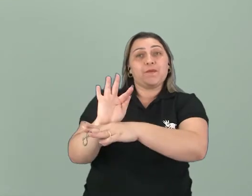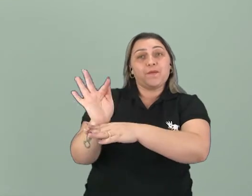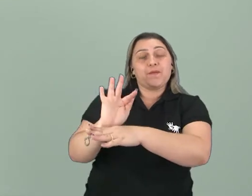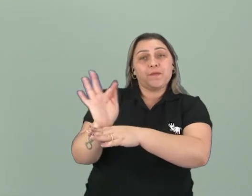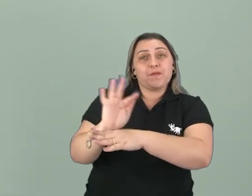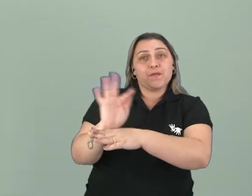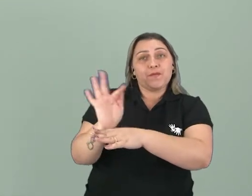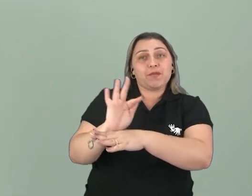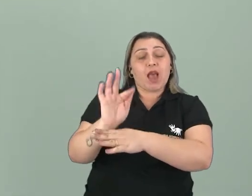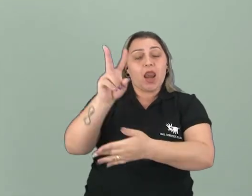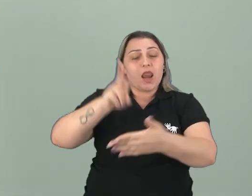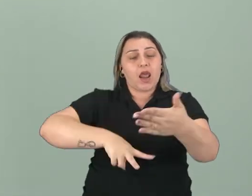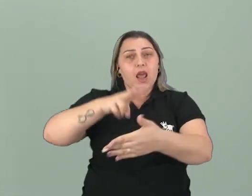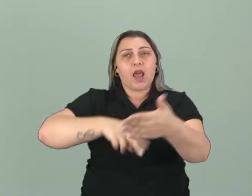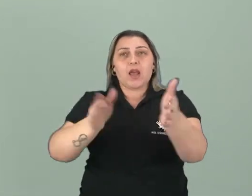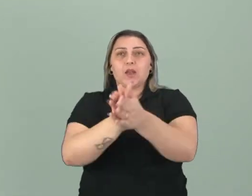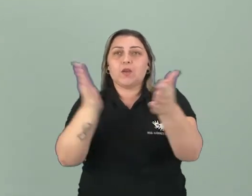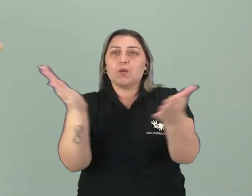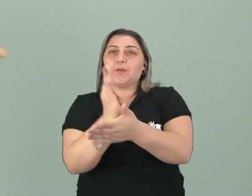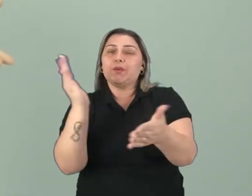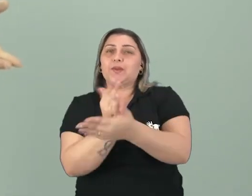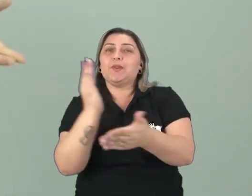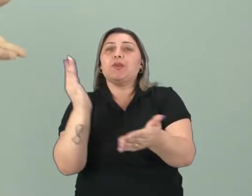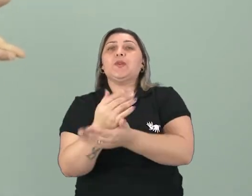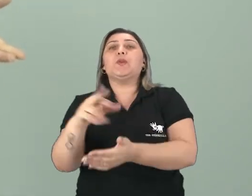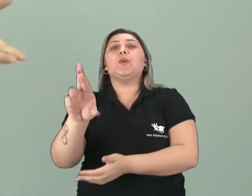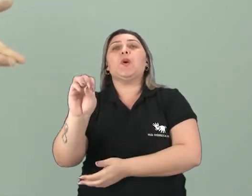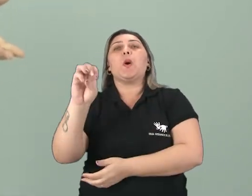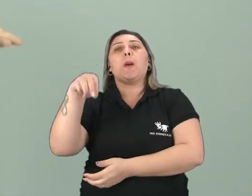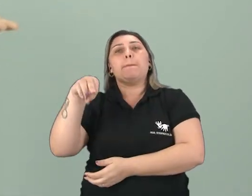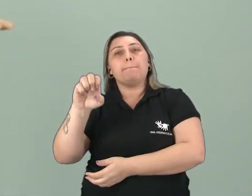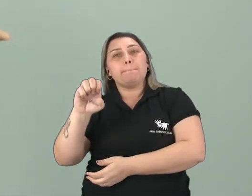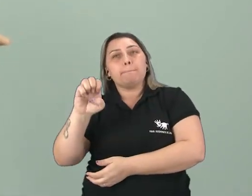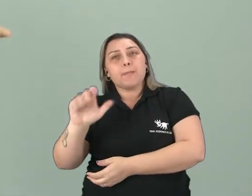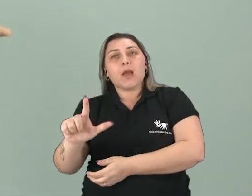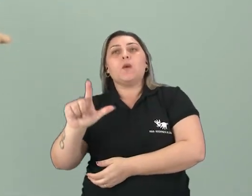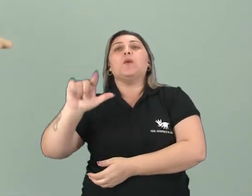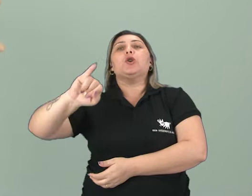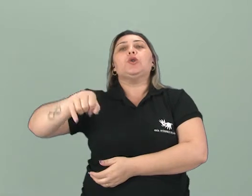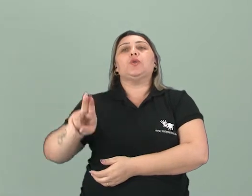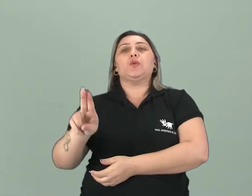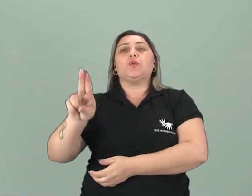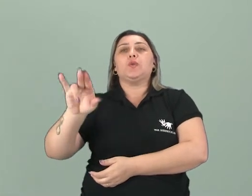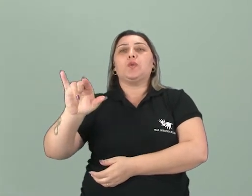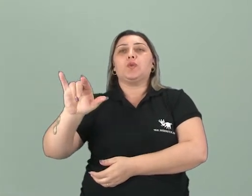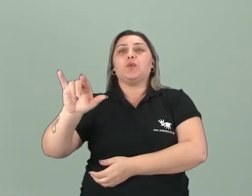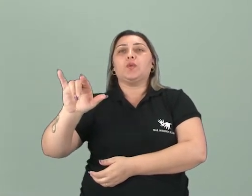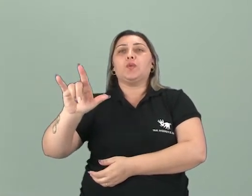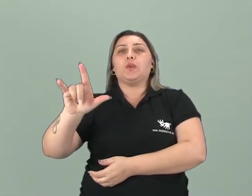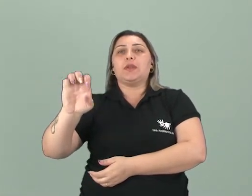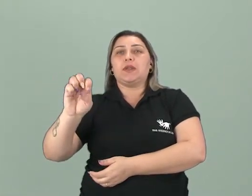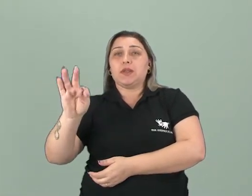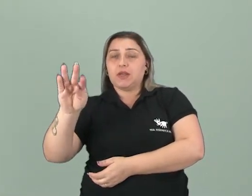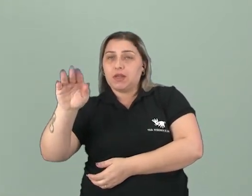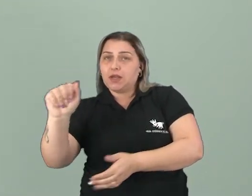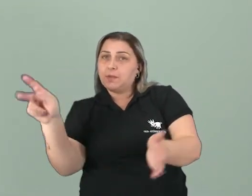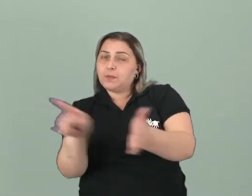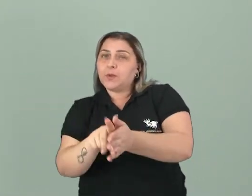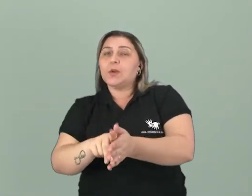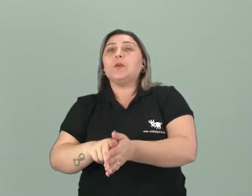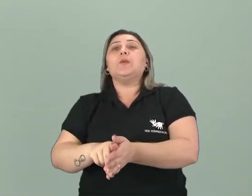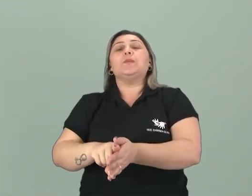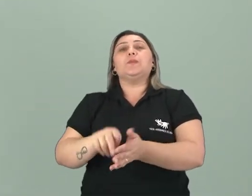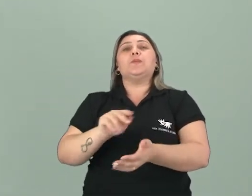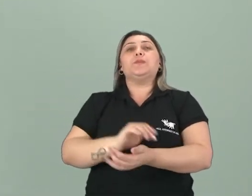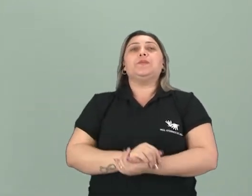né, ou lendo o livro, né, Romeu e Julieta, que é uma obra do William Shakespeare.